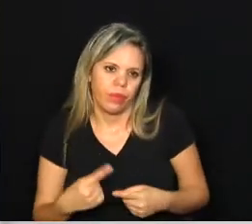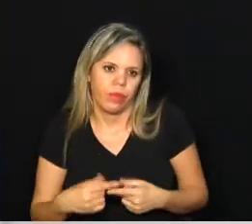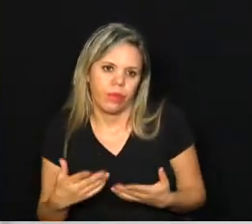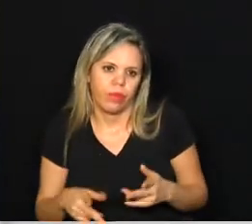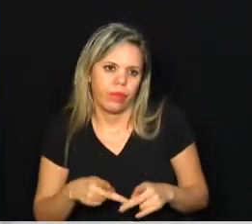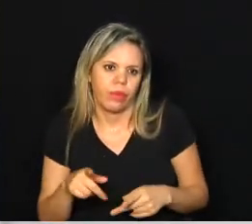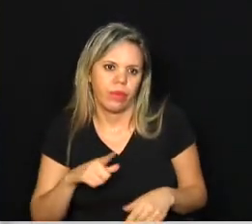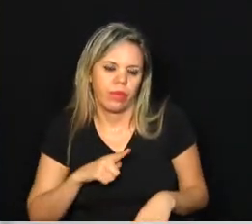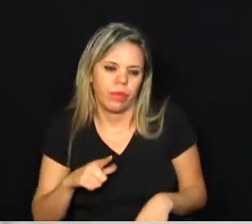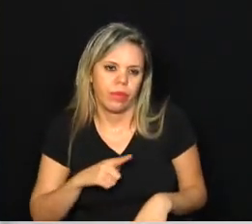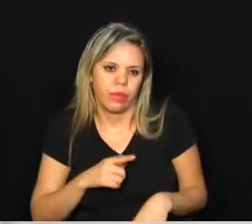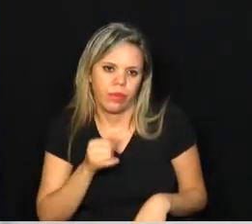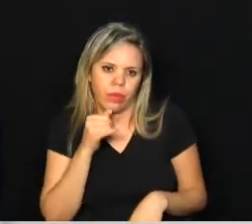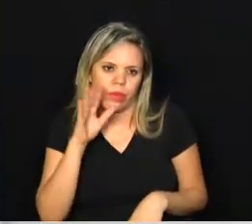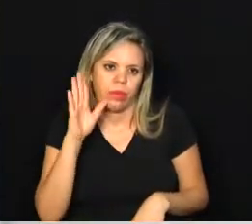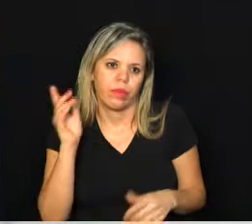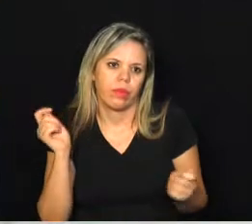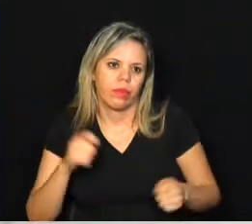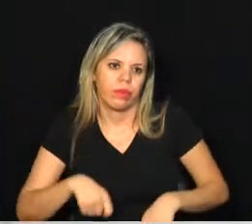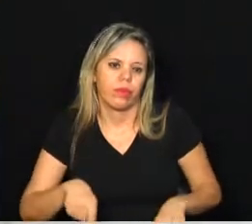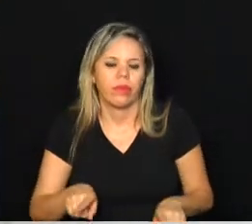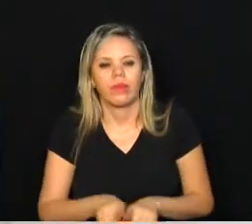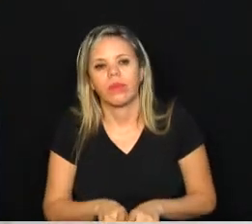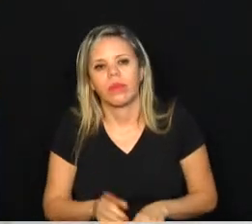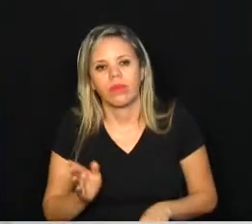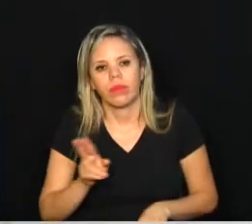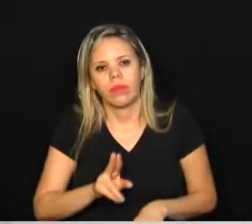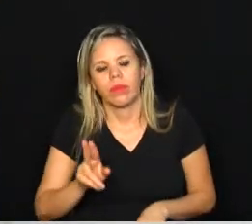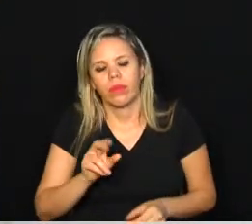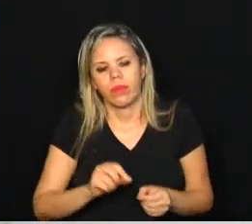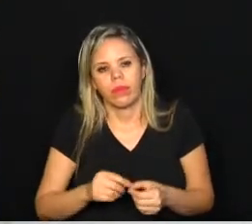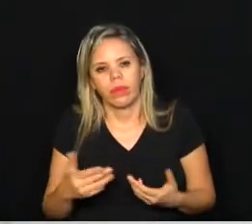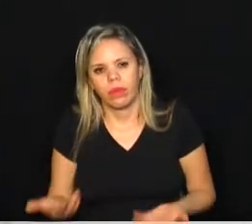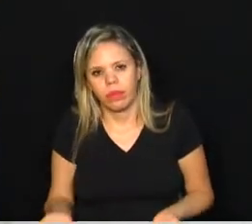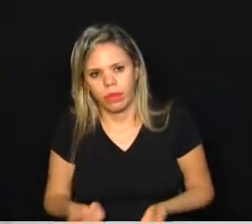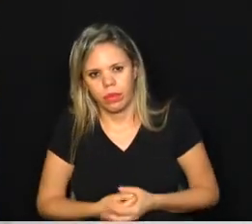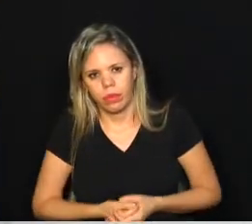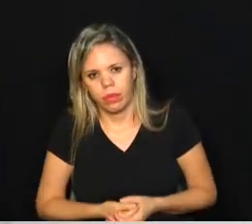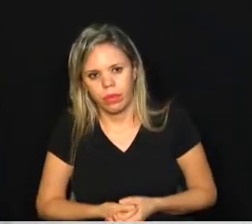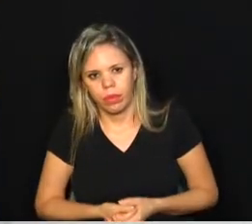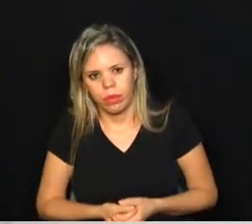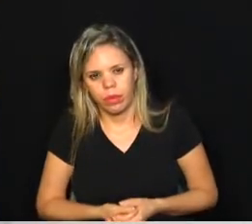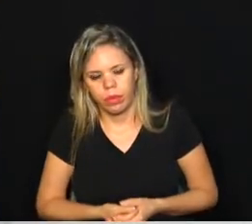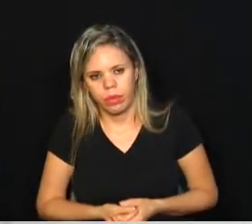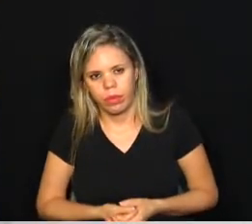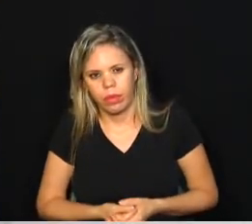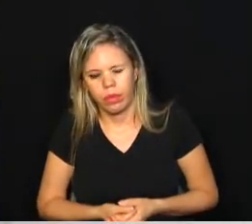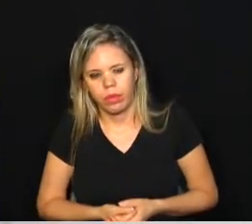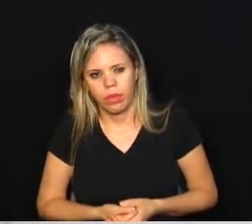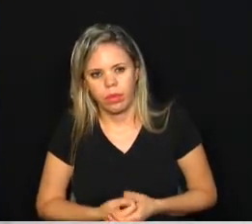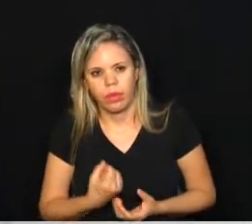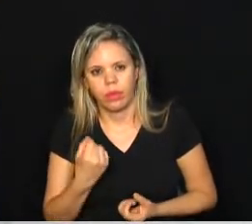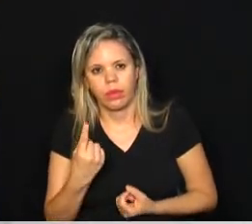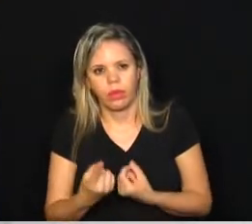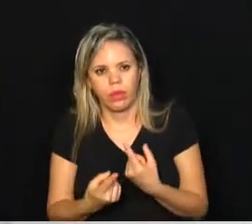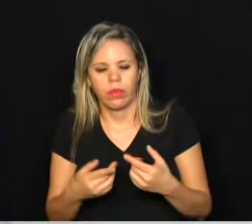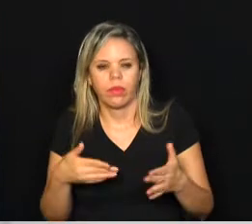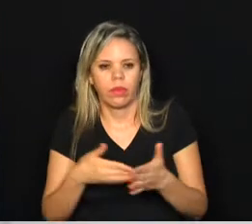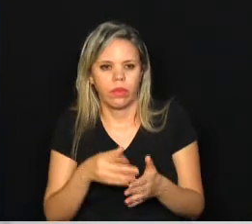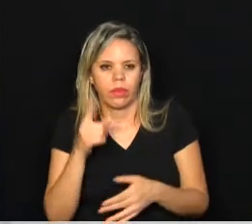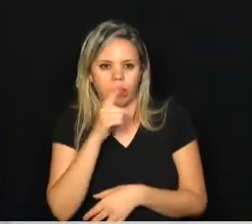têm mais condições já o estão fazendo, né? Com alguns com mais